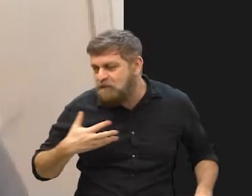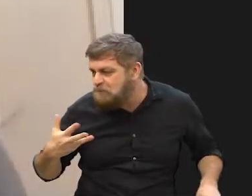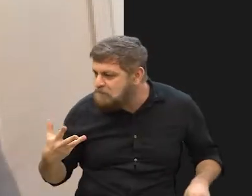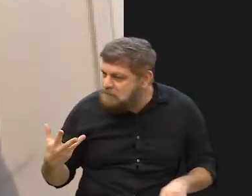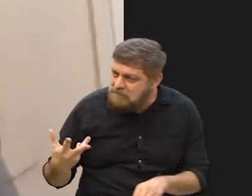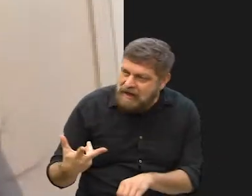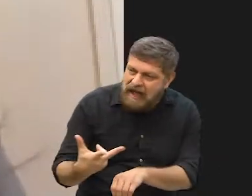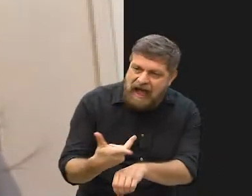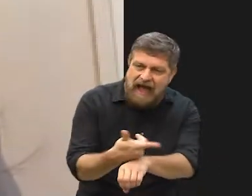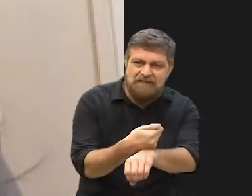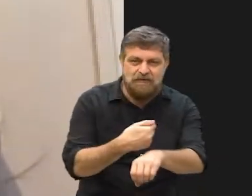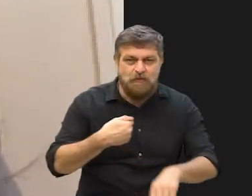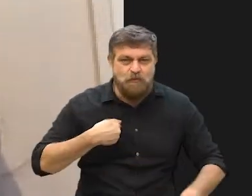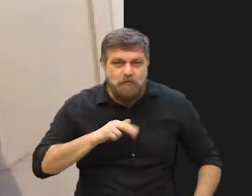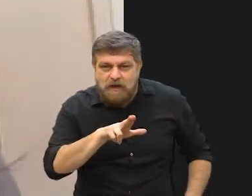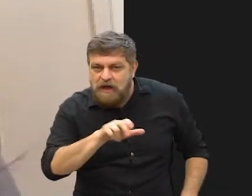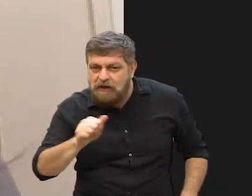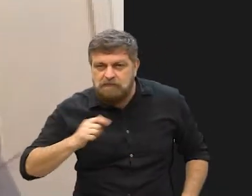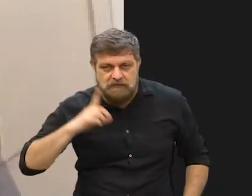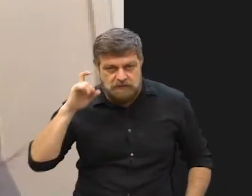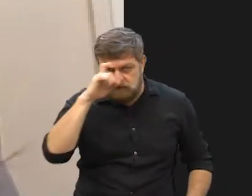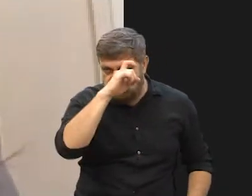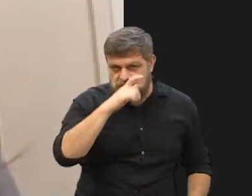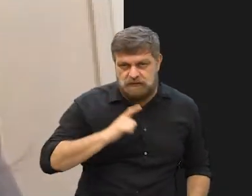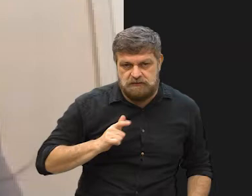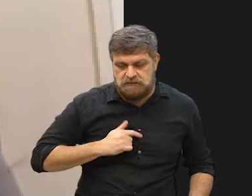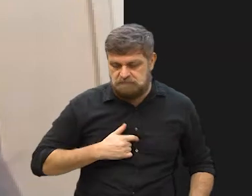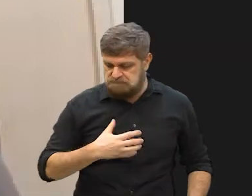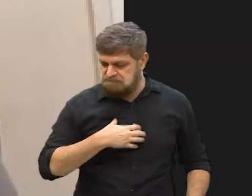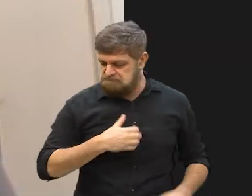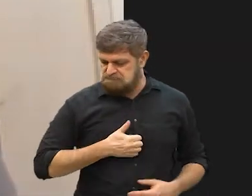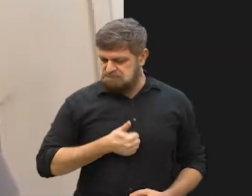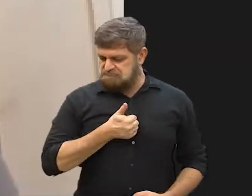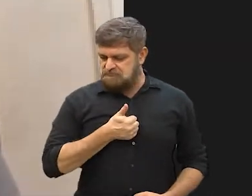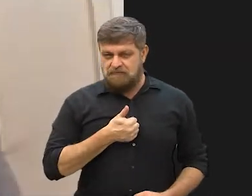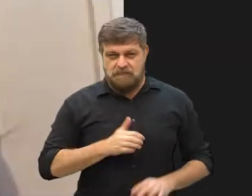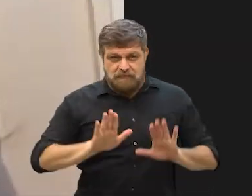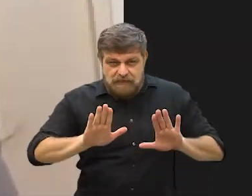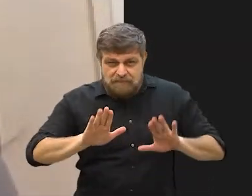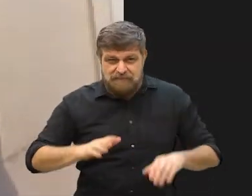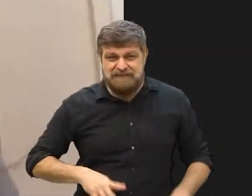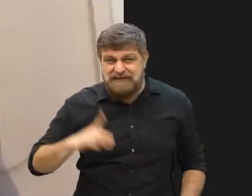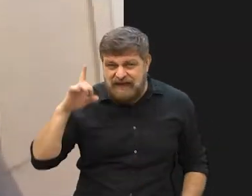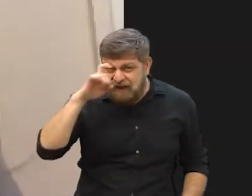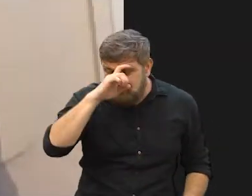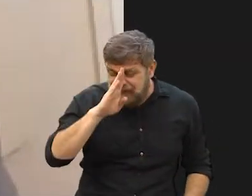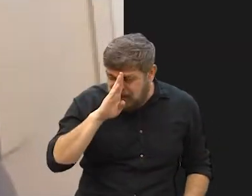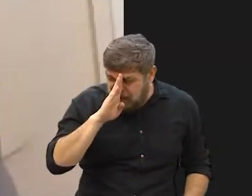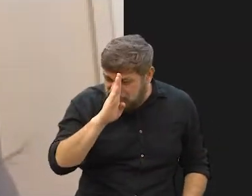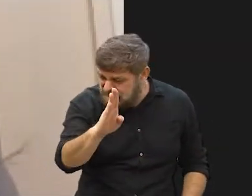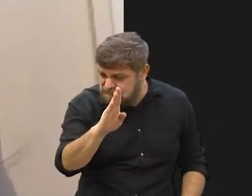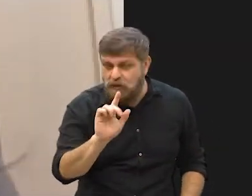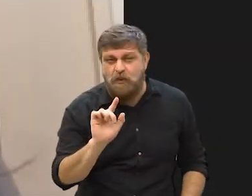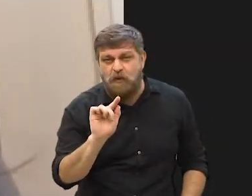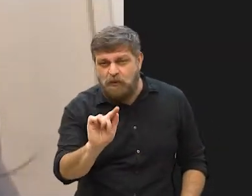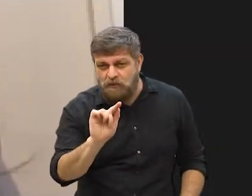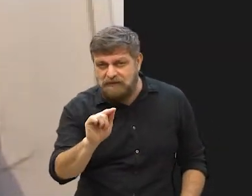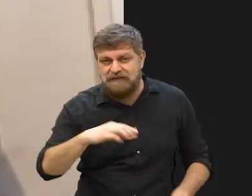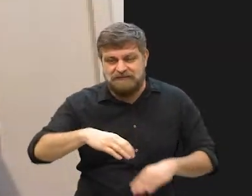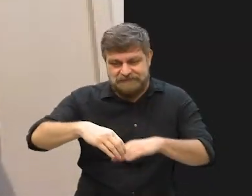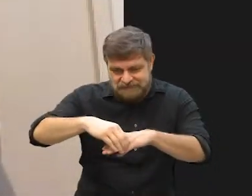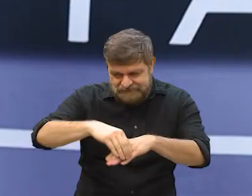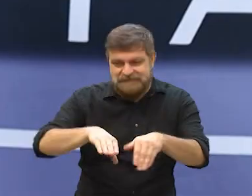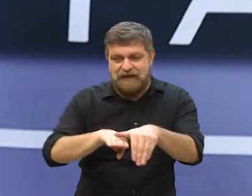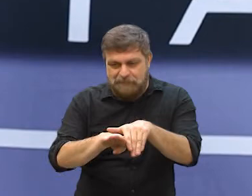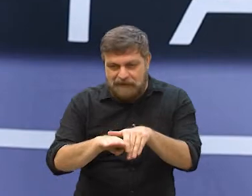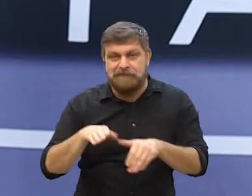maravilhoso. Eu nunca tive nenhuma dificuldade de questão de autoestima, assim, mas a minha maior dificuldade sempre foi em relação aos sapatos,